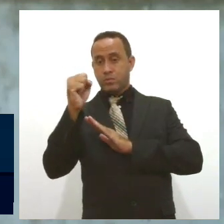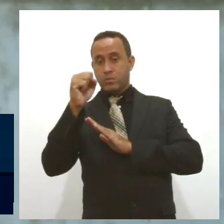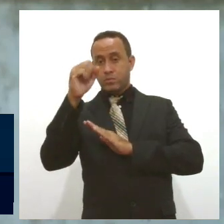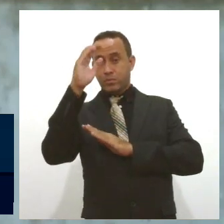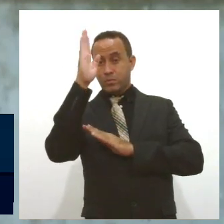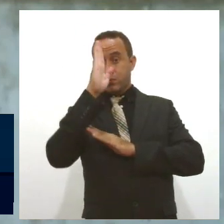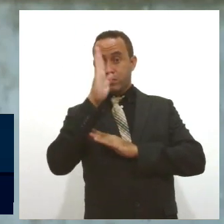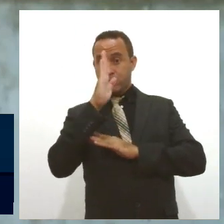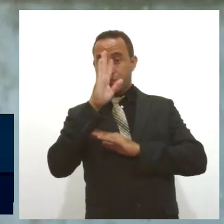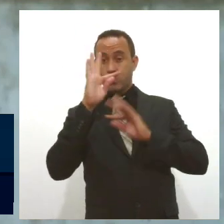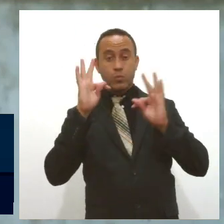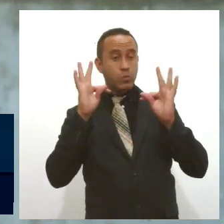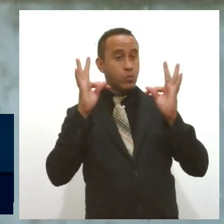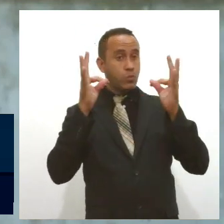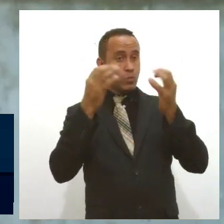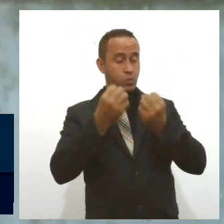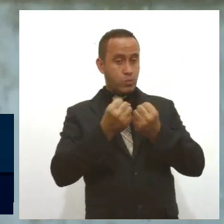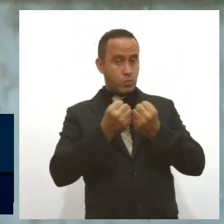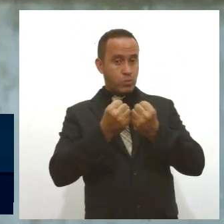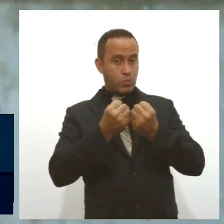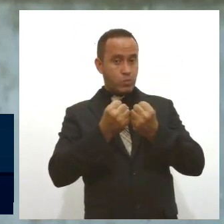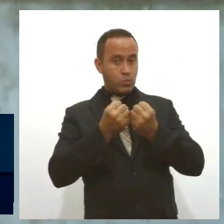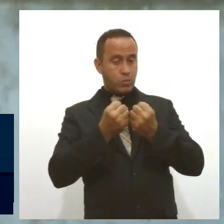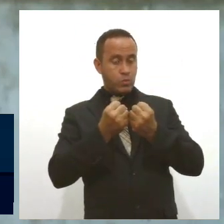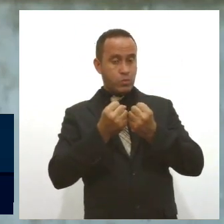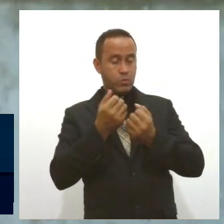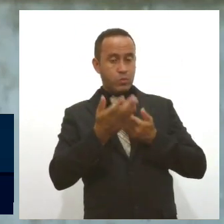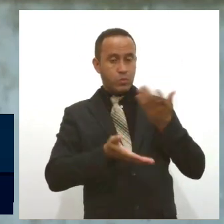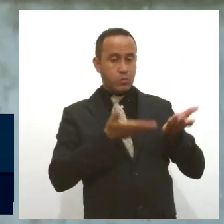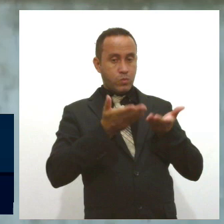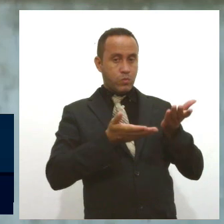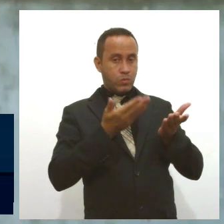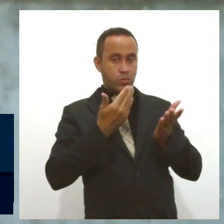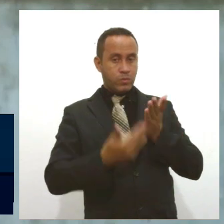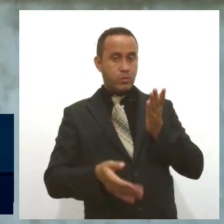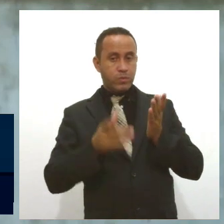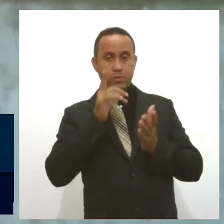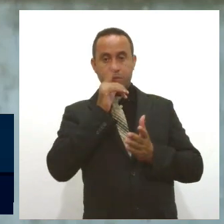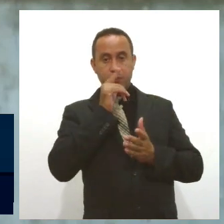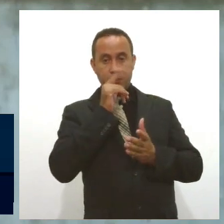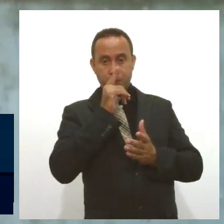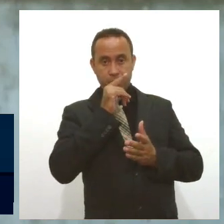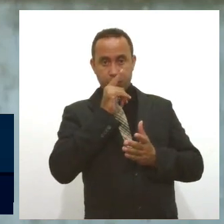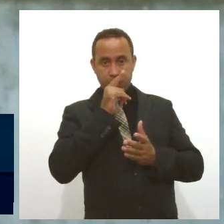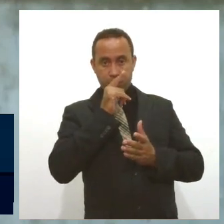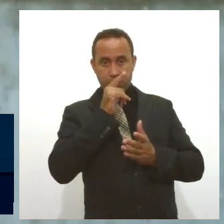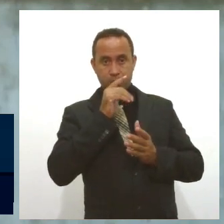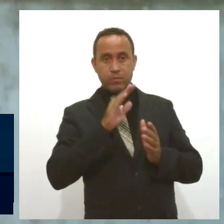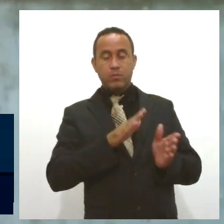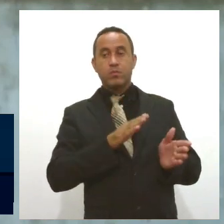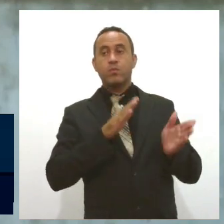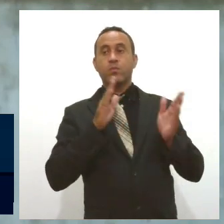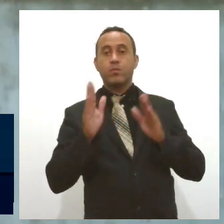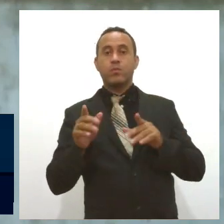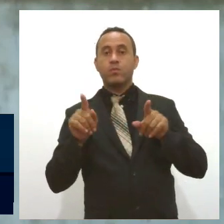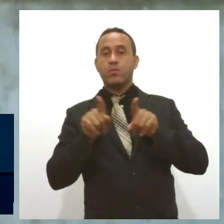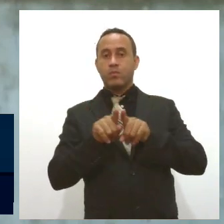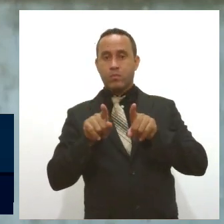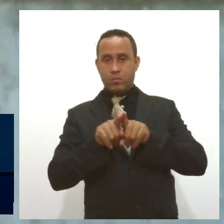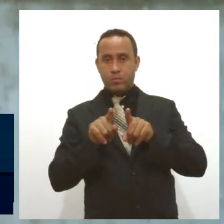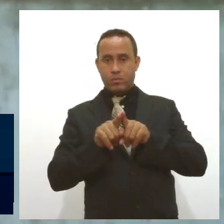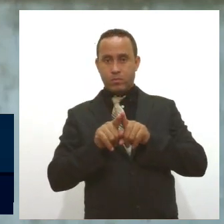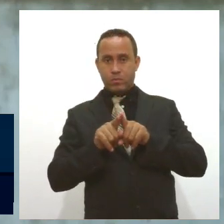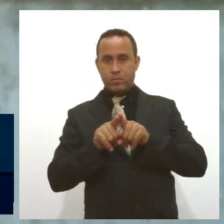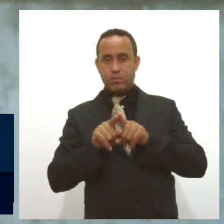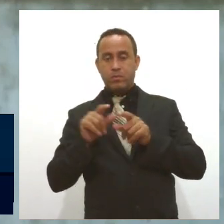Brasil, essa eficiência na redução das perdas no uso da água. Houve um avanço significativo no investimento que